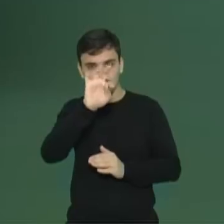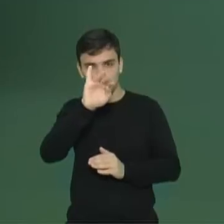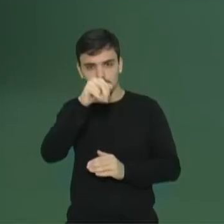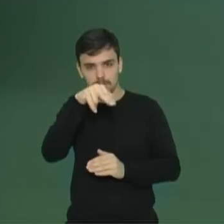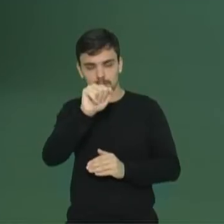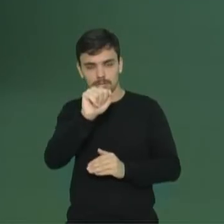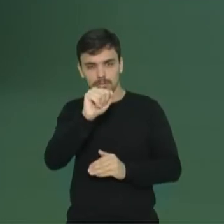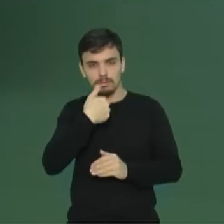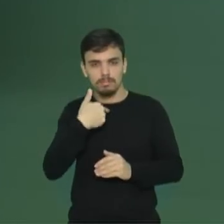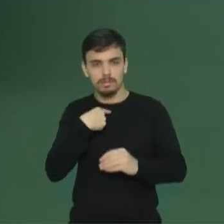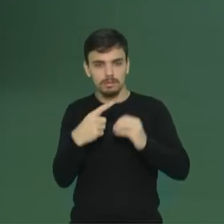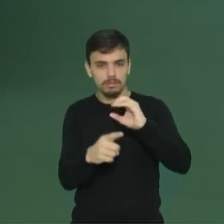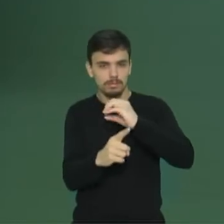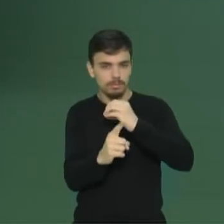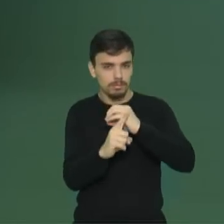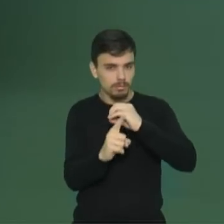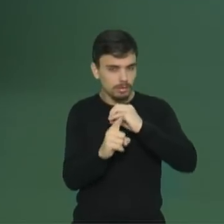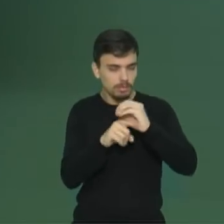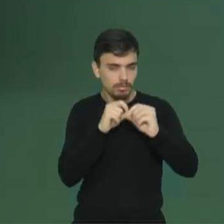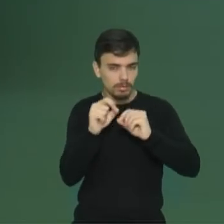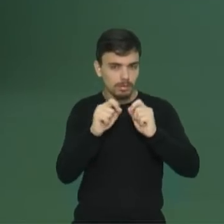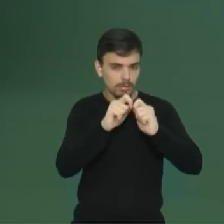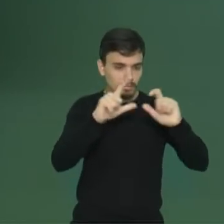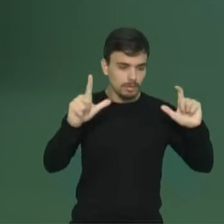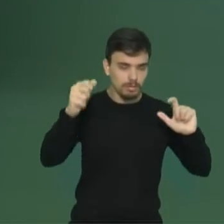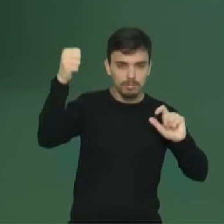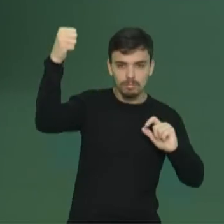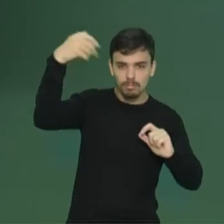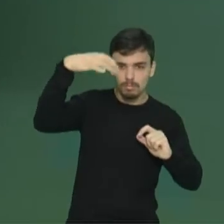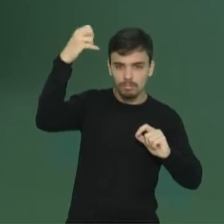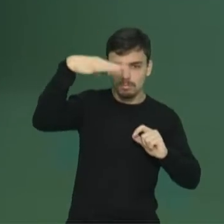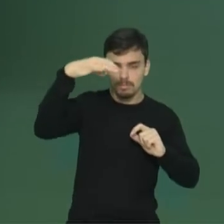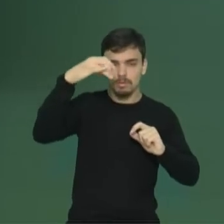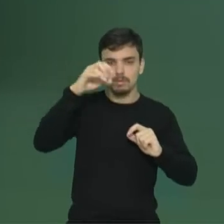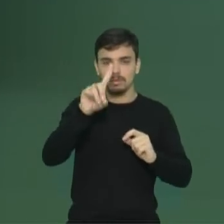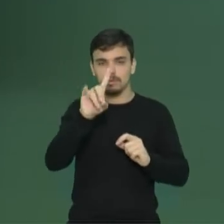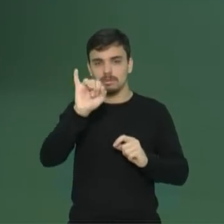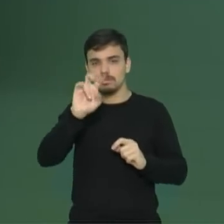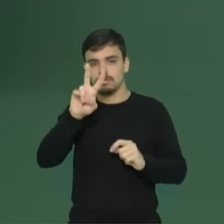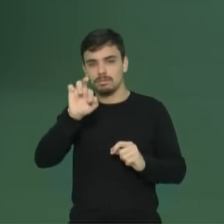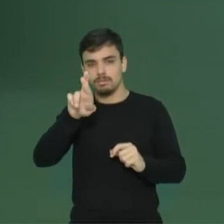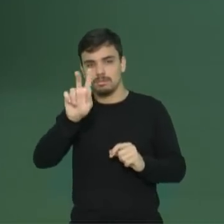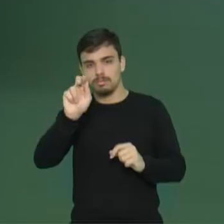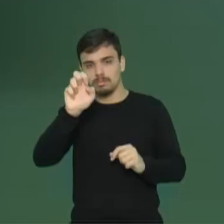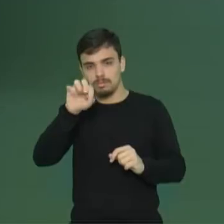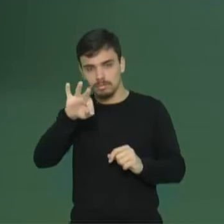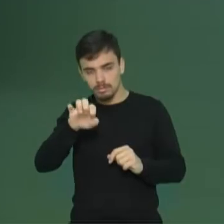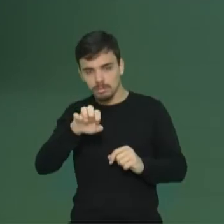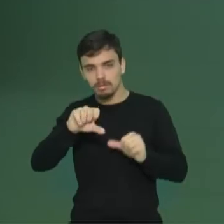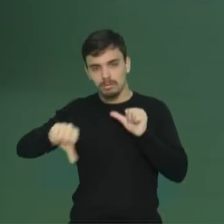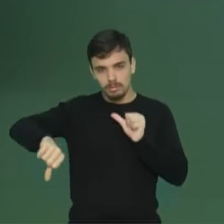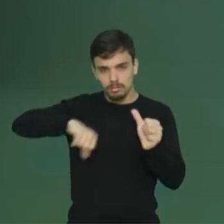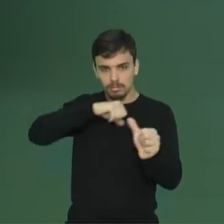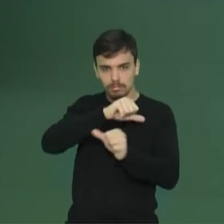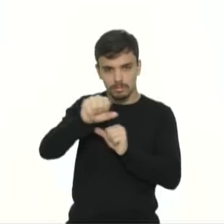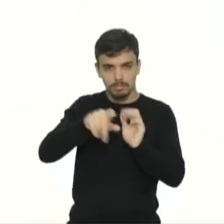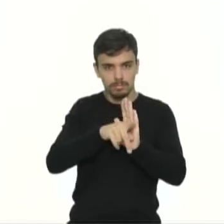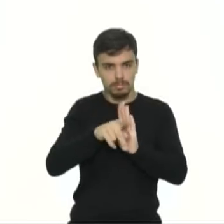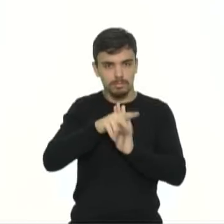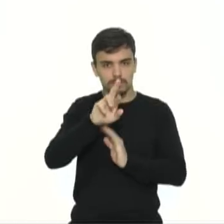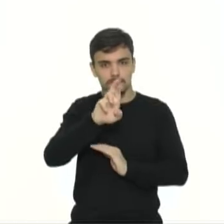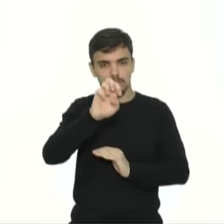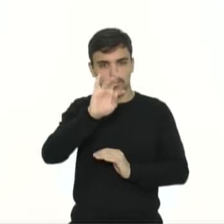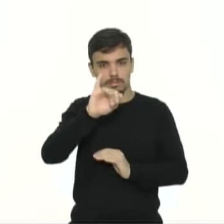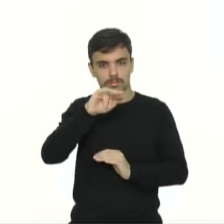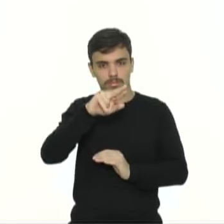lente que aumente um pouco os raios de luz, uma lente divergente, para que a luz se forme na retina. E aquela